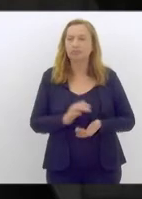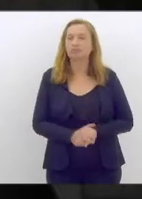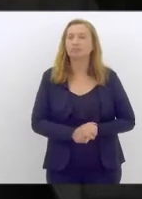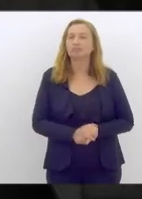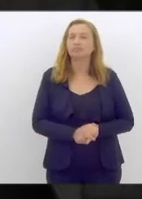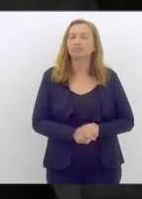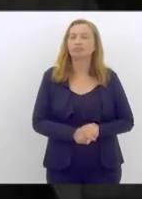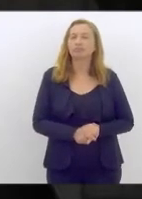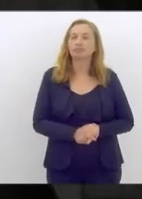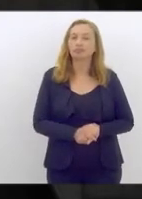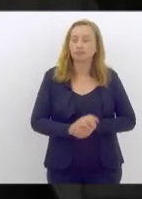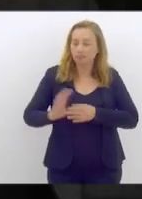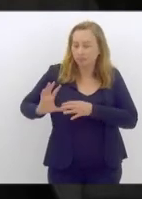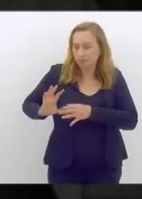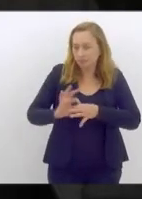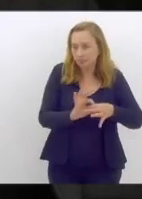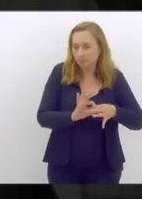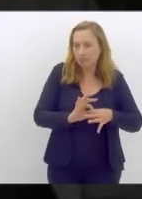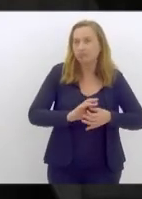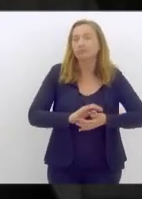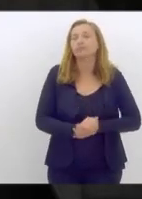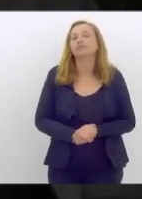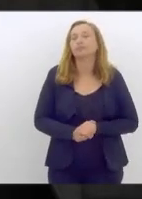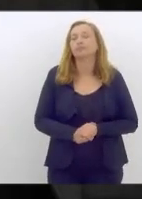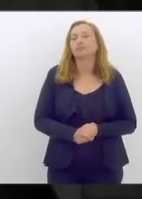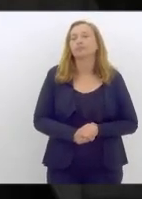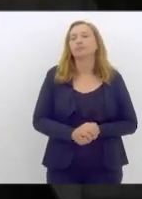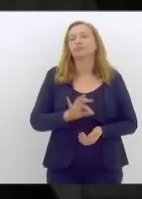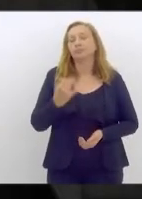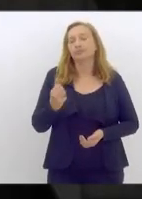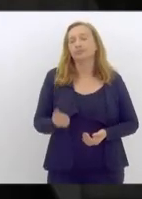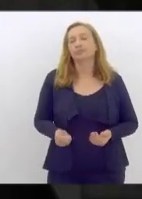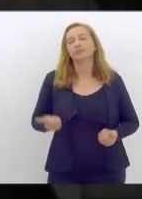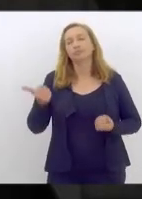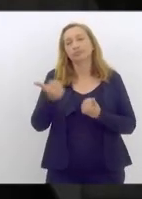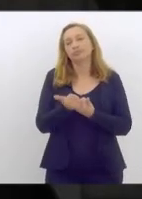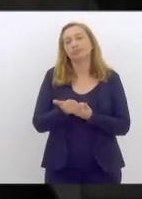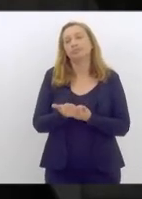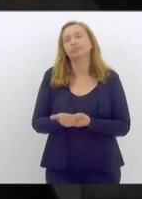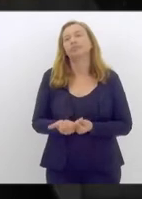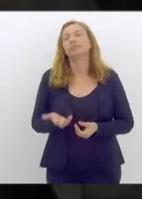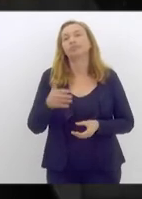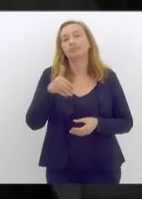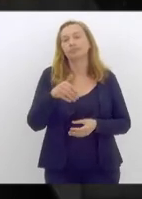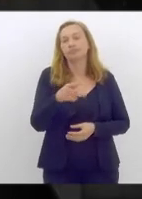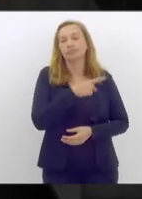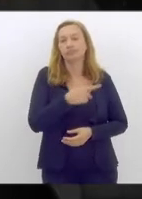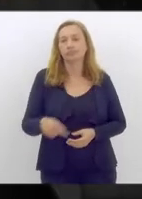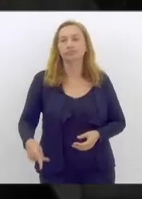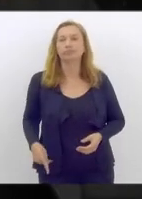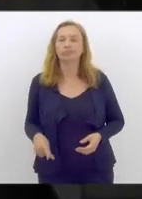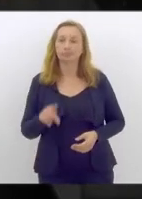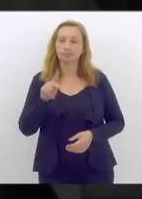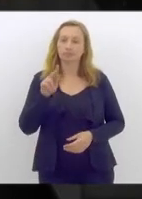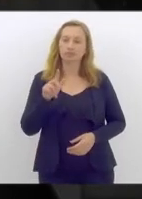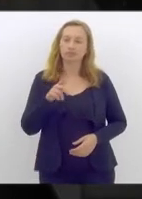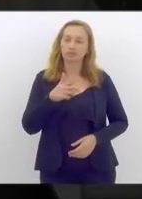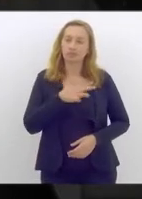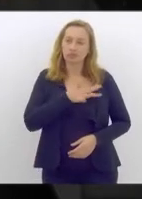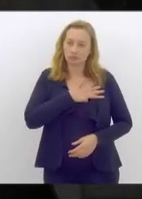em sintonia com a campanha que eu apoio no segundo turno a campanha do presidente Lula de cujo